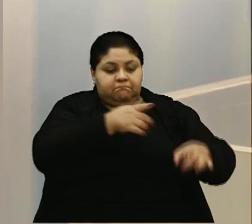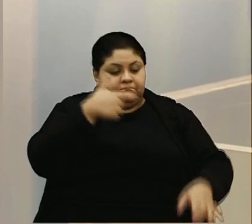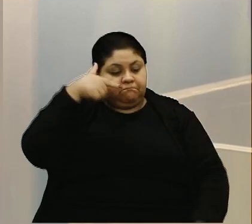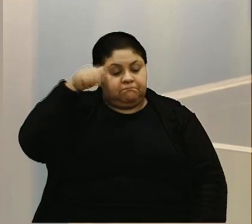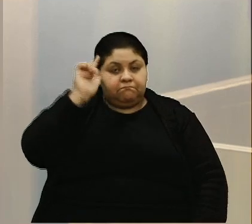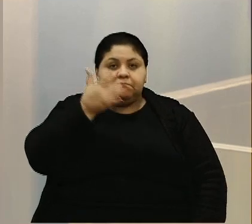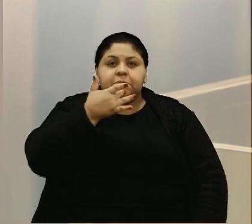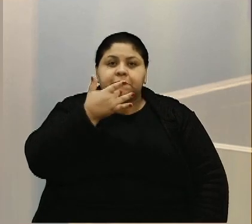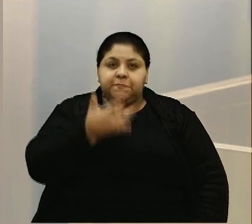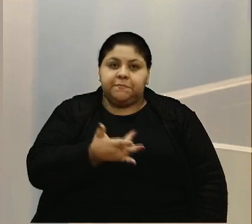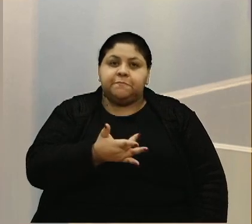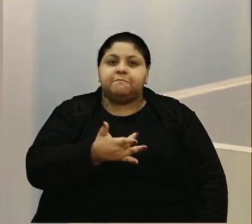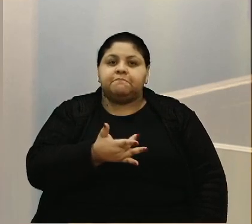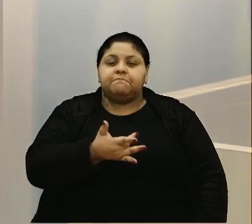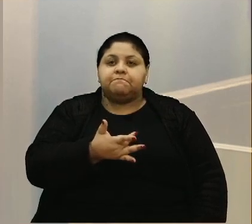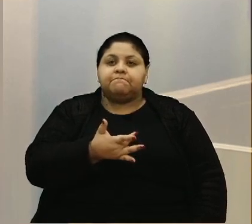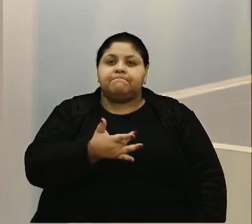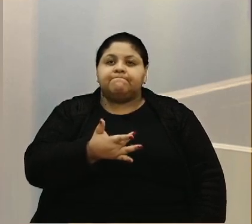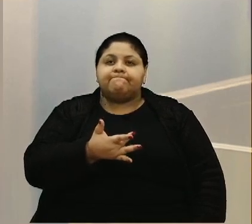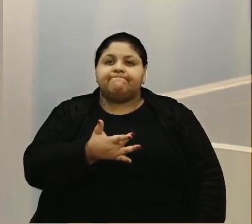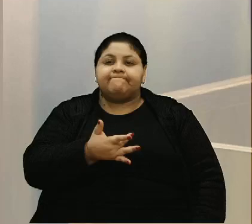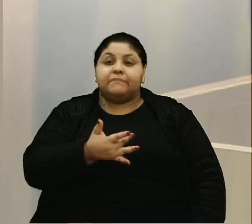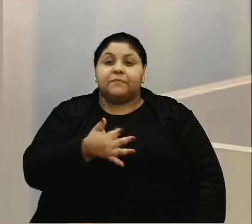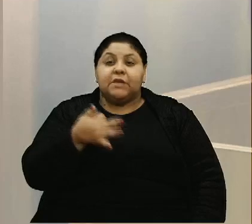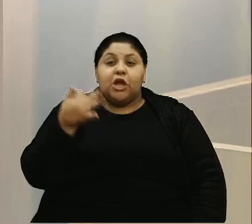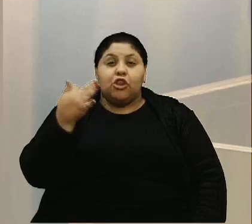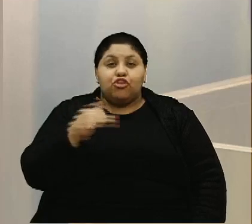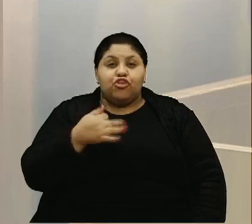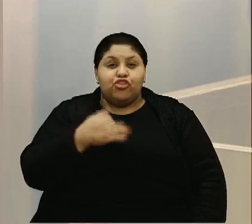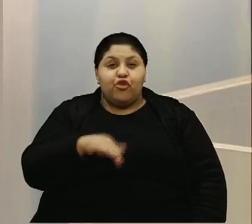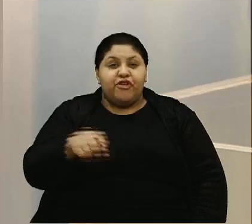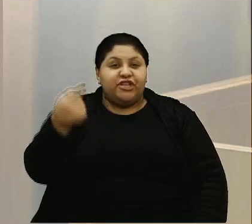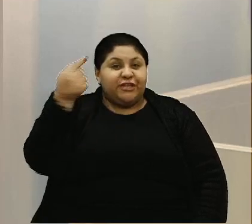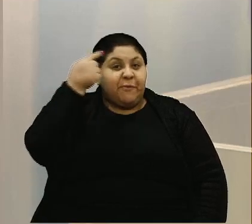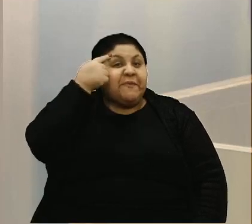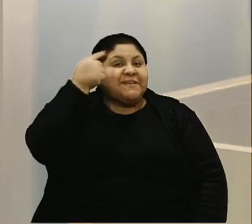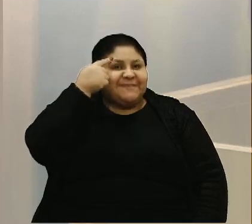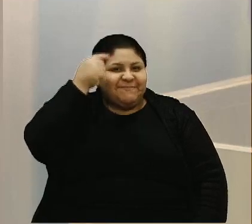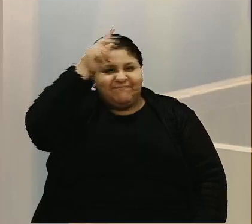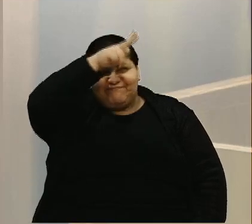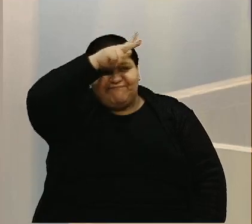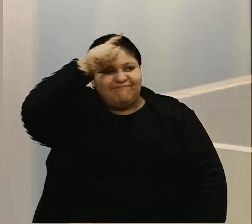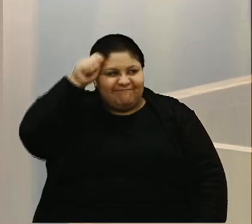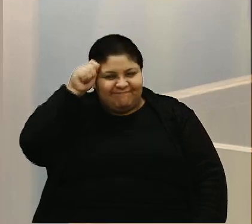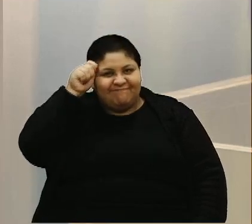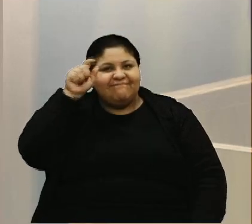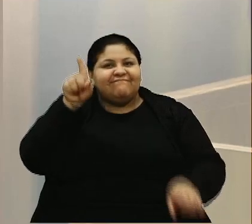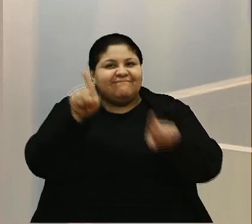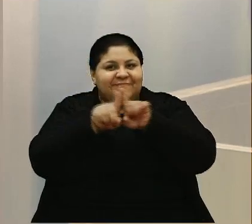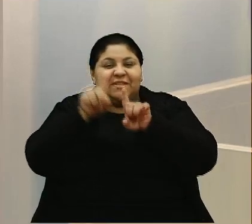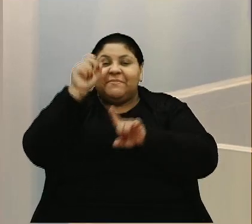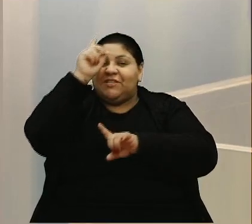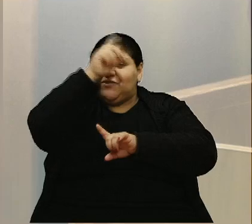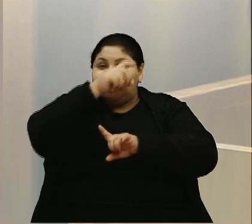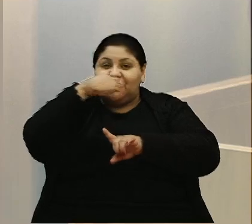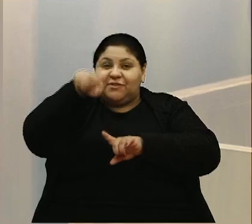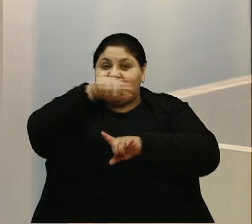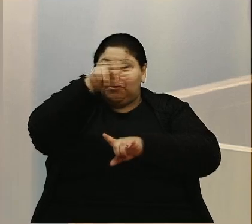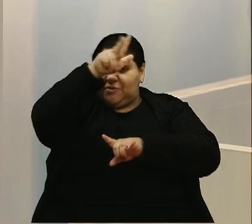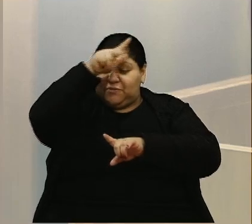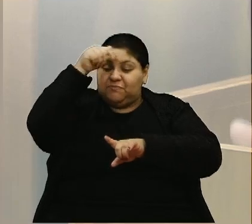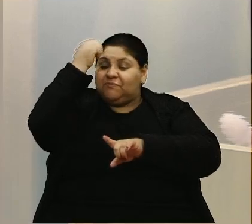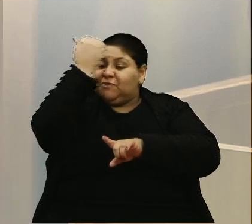tarde, trazendo dor de cabeça para a prefeitura, e trazendo dor de cabeça para o nosso prefeito, que estava aqui